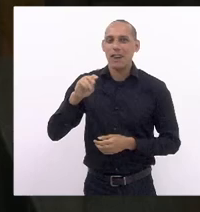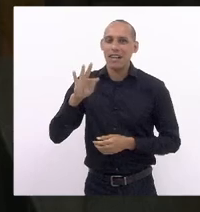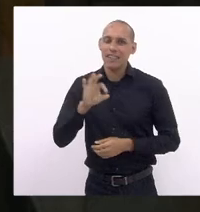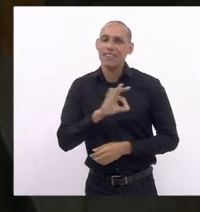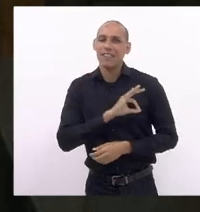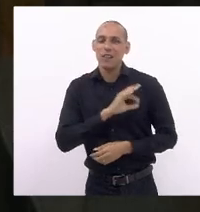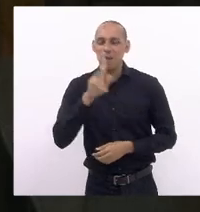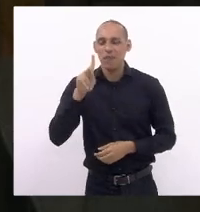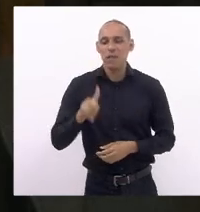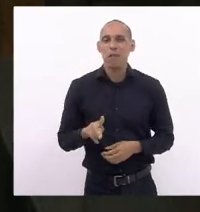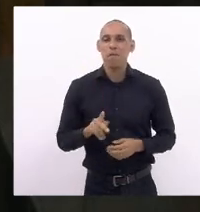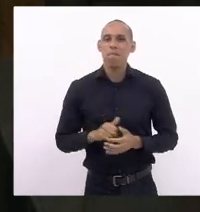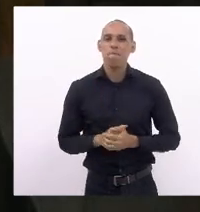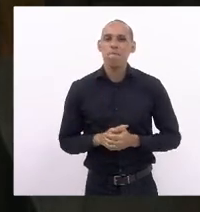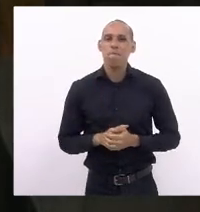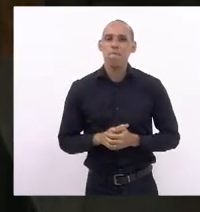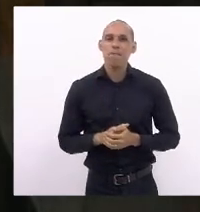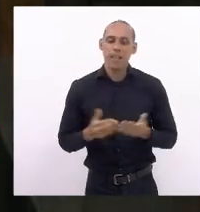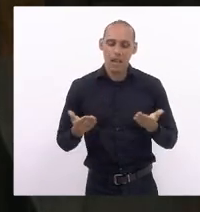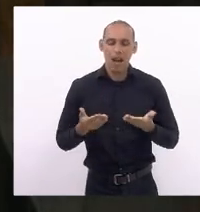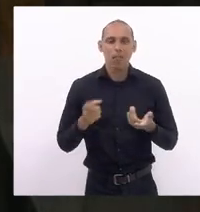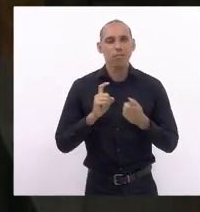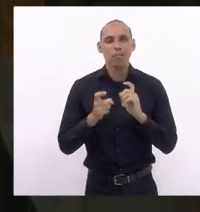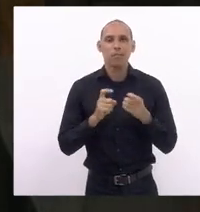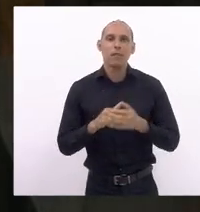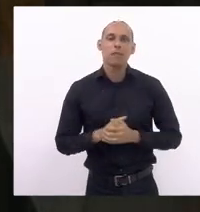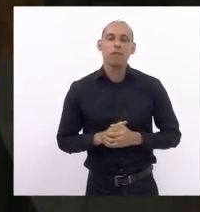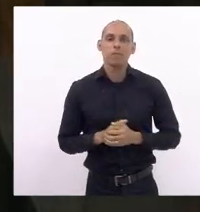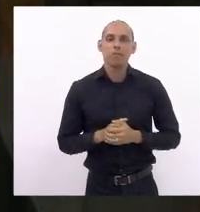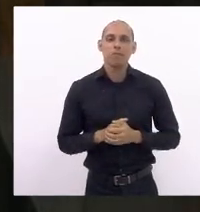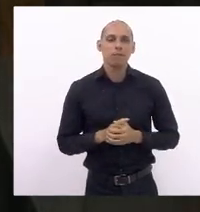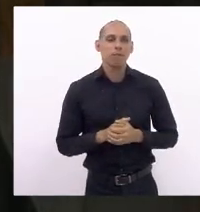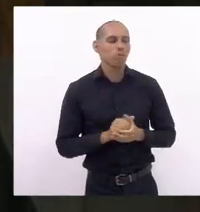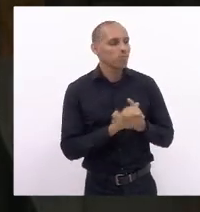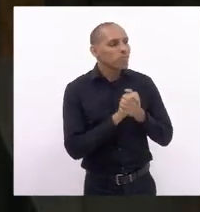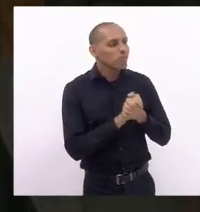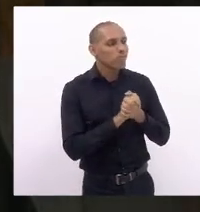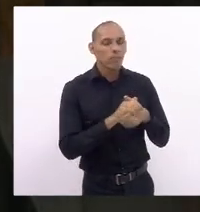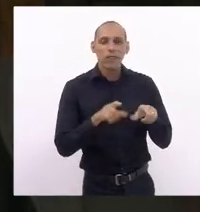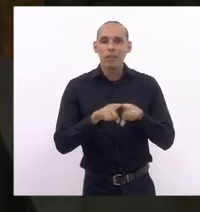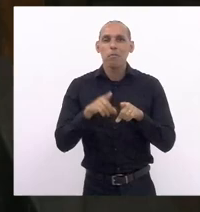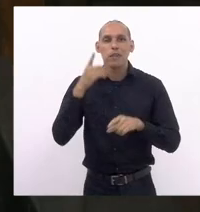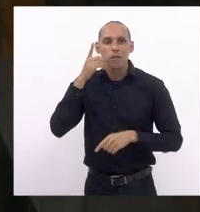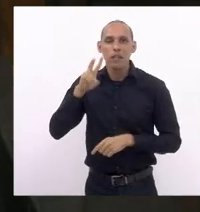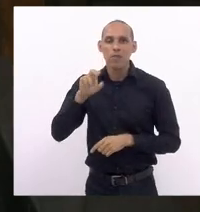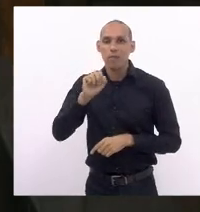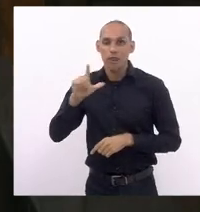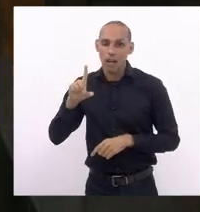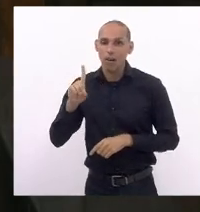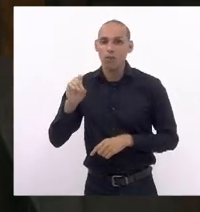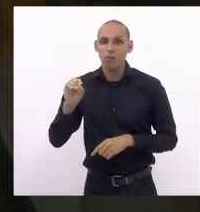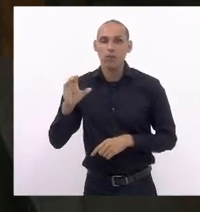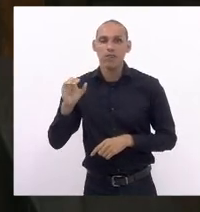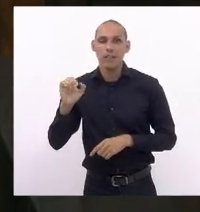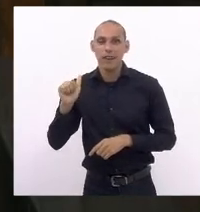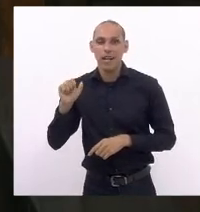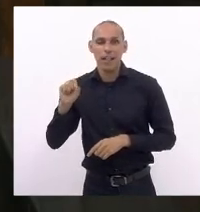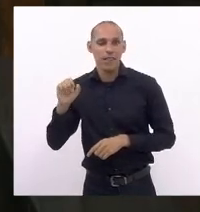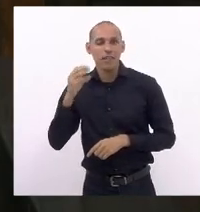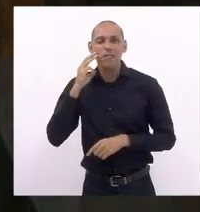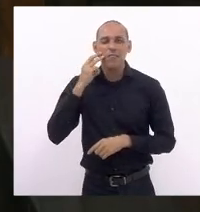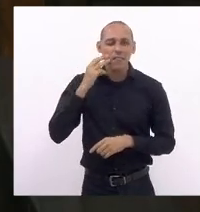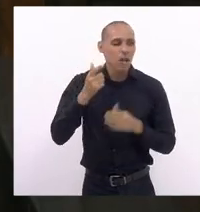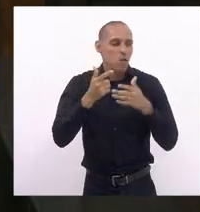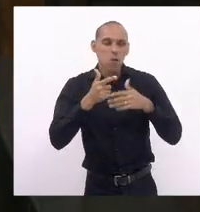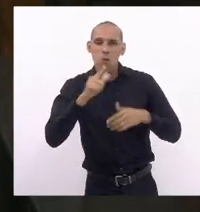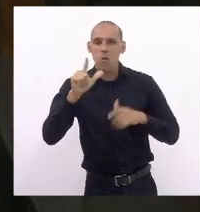nossa presidente, em exercício dessa sessão, cumprimentando o deputado Val Ceasa, cumprimento demais deputados presentes, deputado Valdec. É